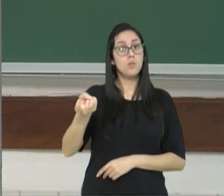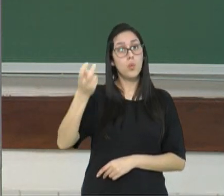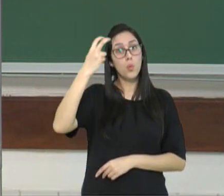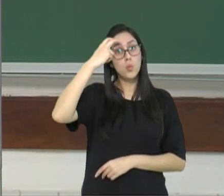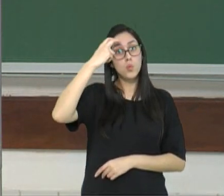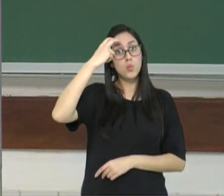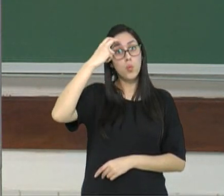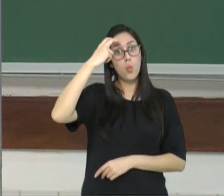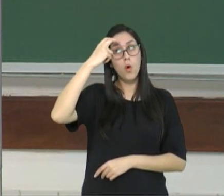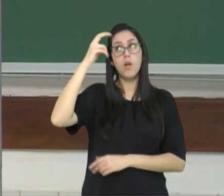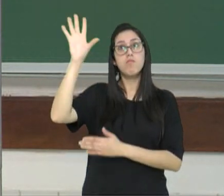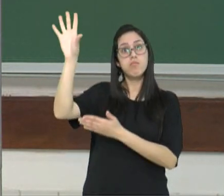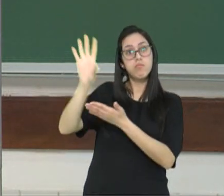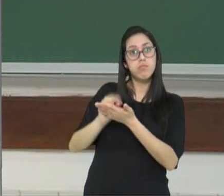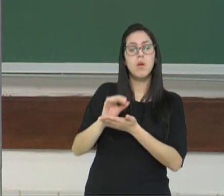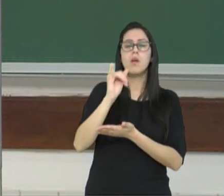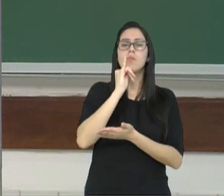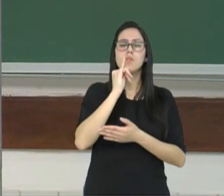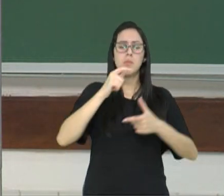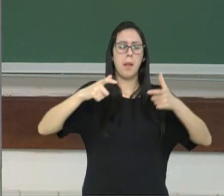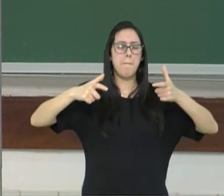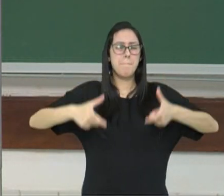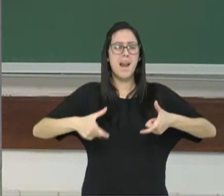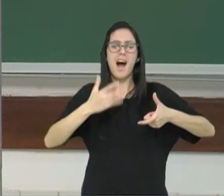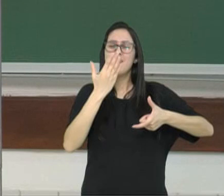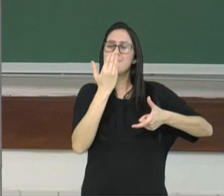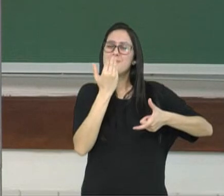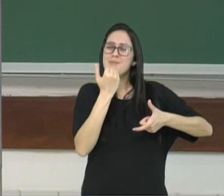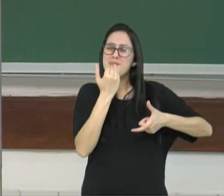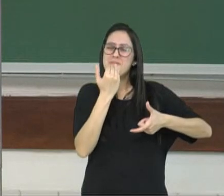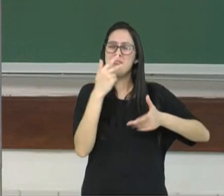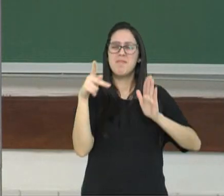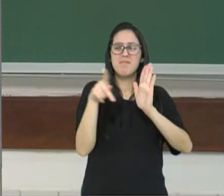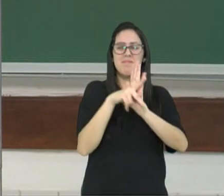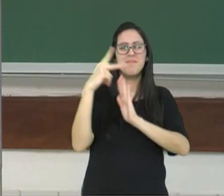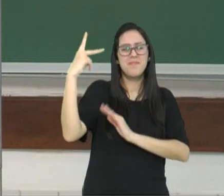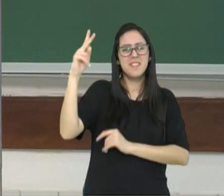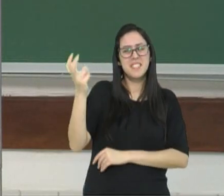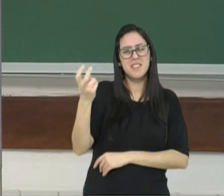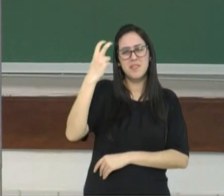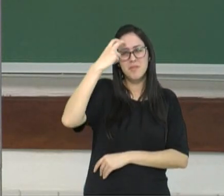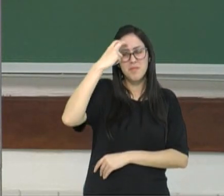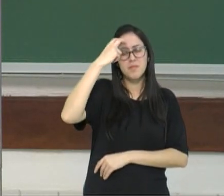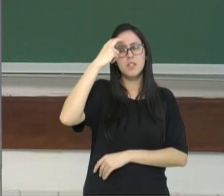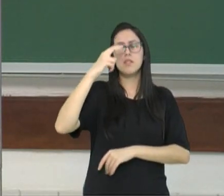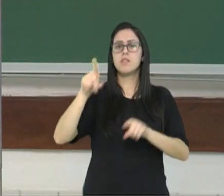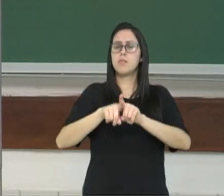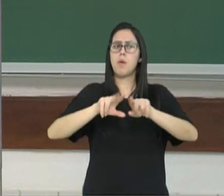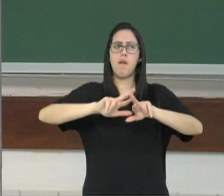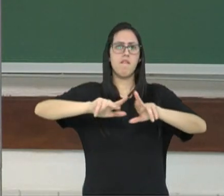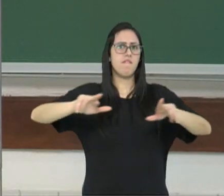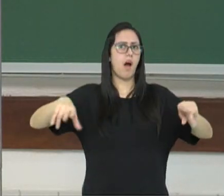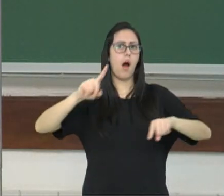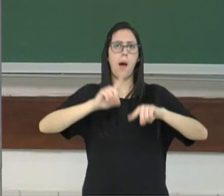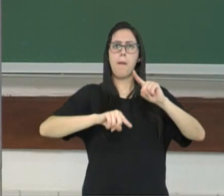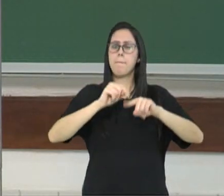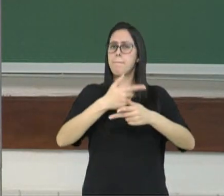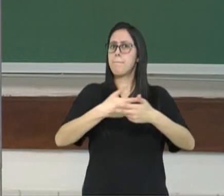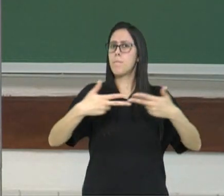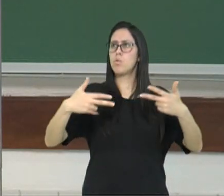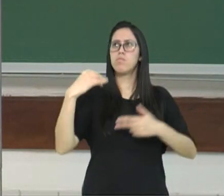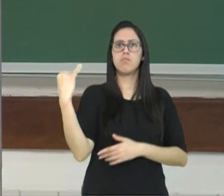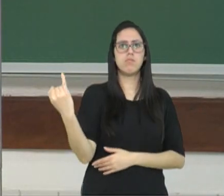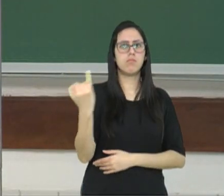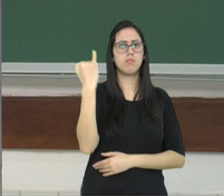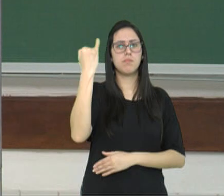cultura, como os seus pratos típicos, seus hábitos e a produção de vários produtos que já eram muito importantes para os italianos na